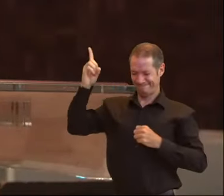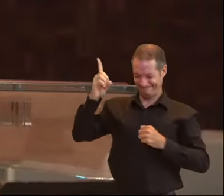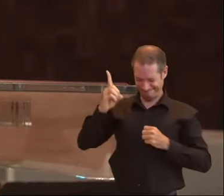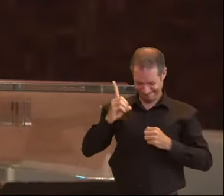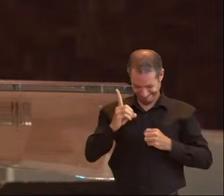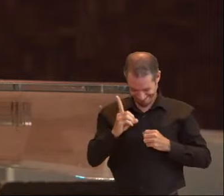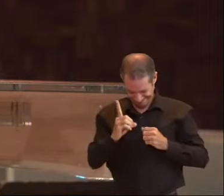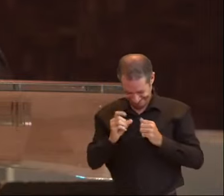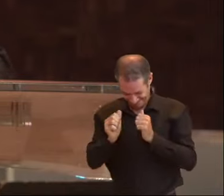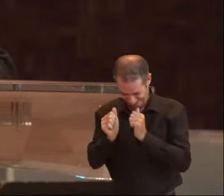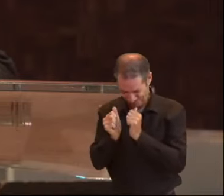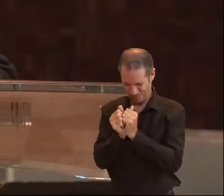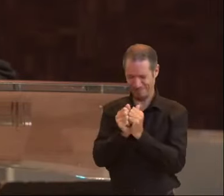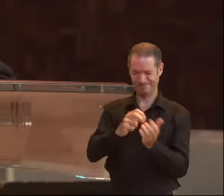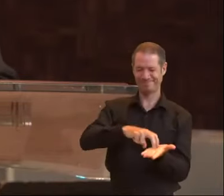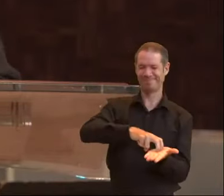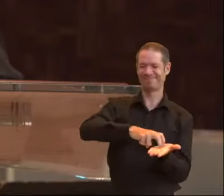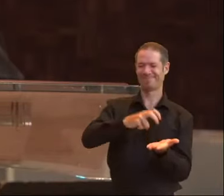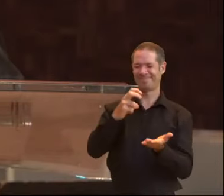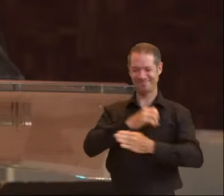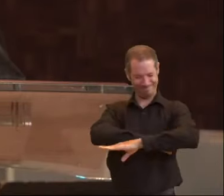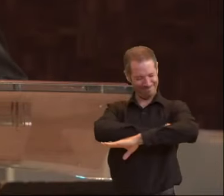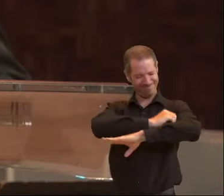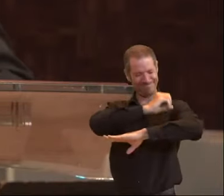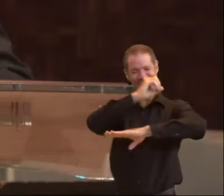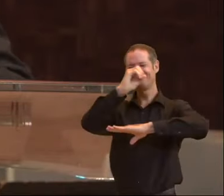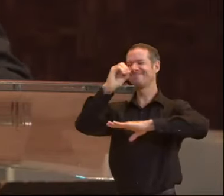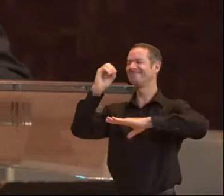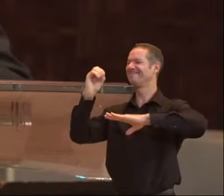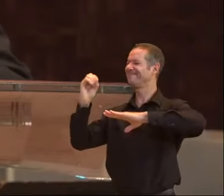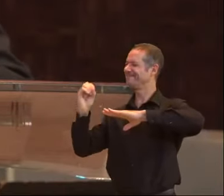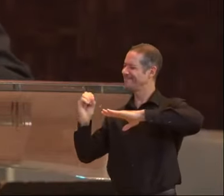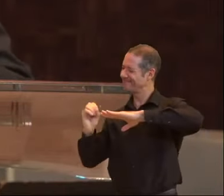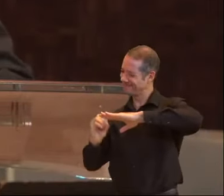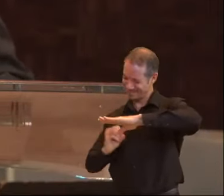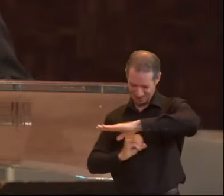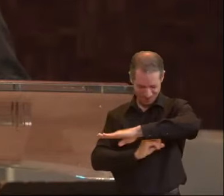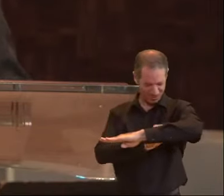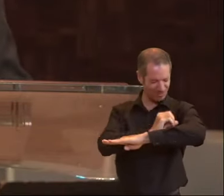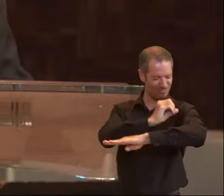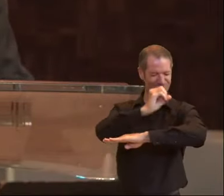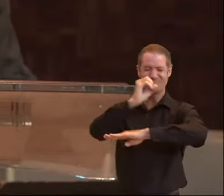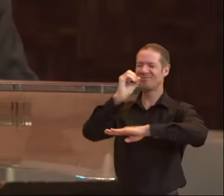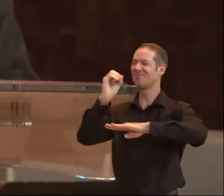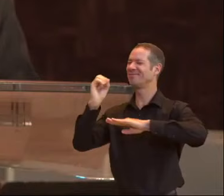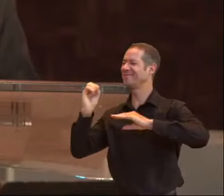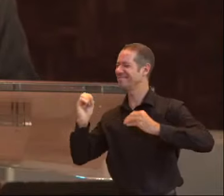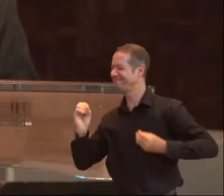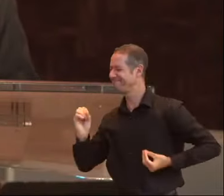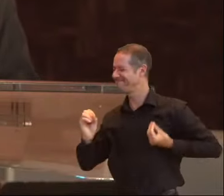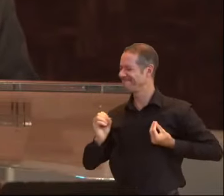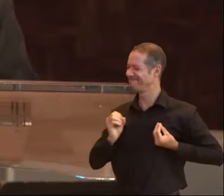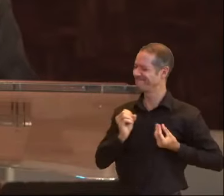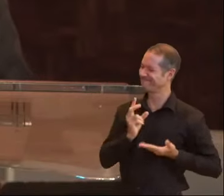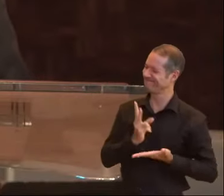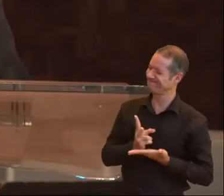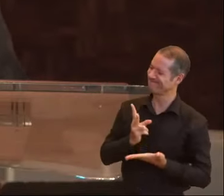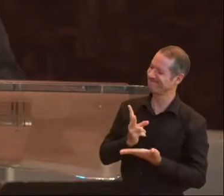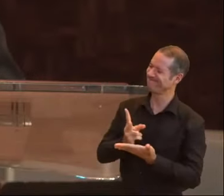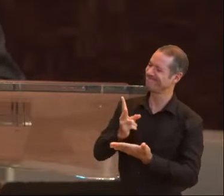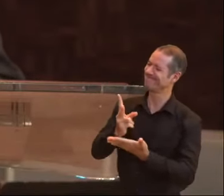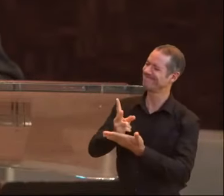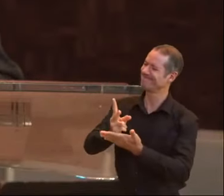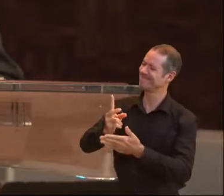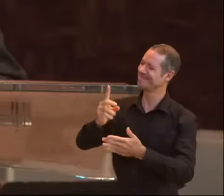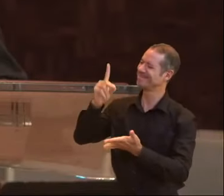dia, nesta manhã. Fica conosco, Senhor, todos os dias das nossas vidas, Pai,